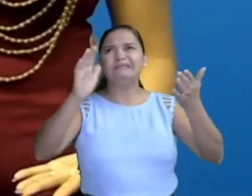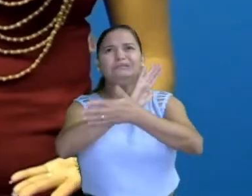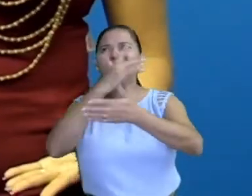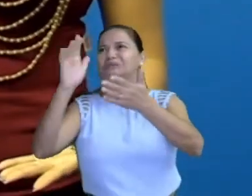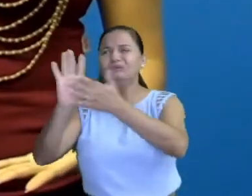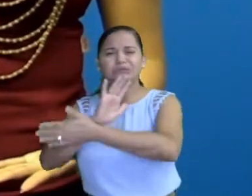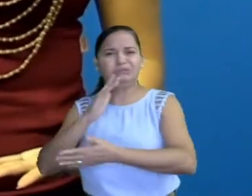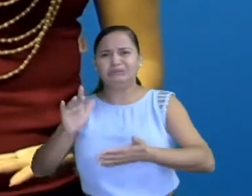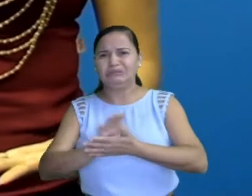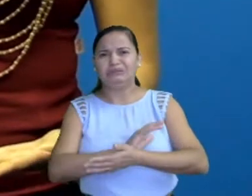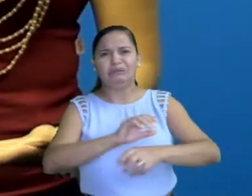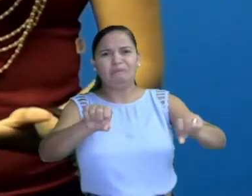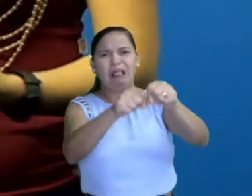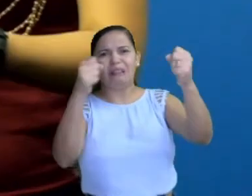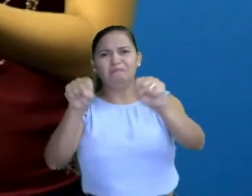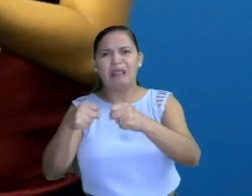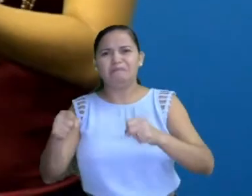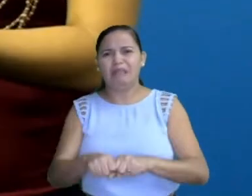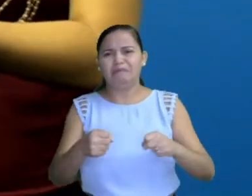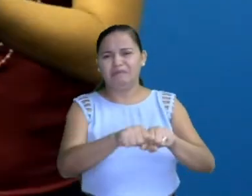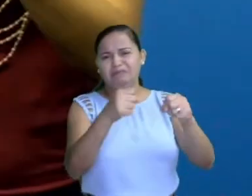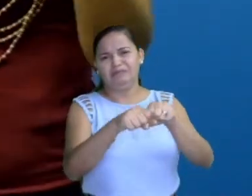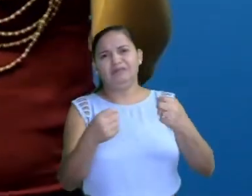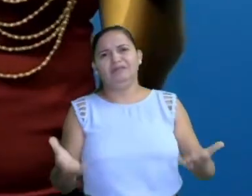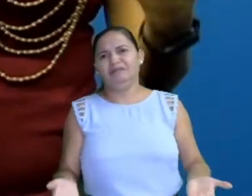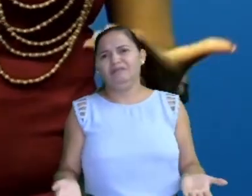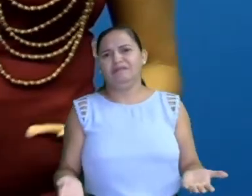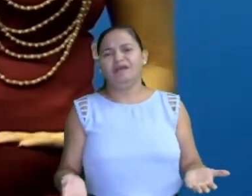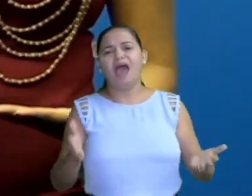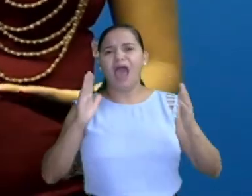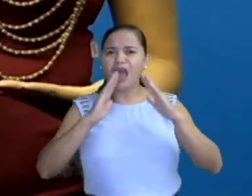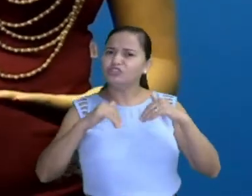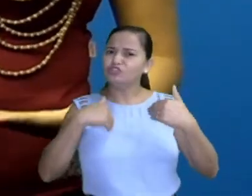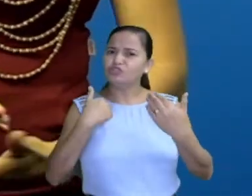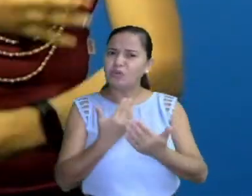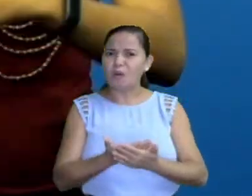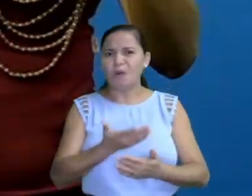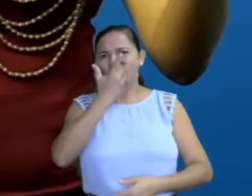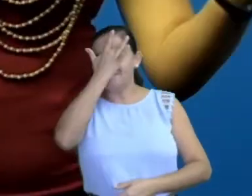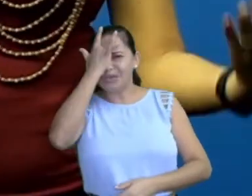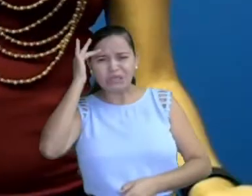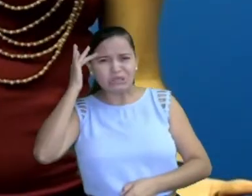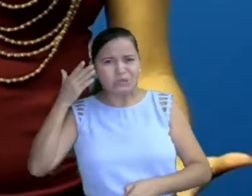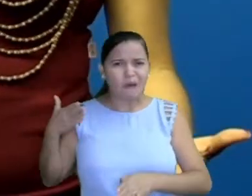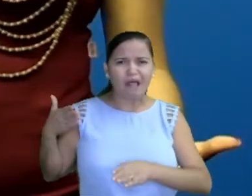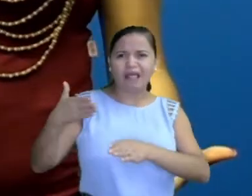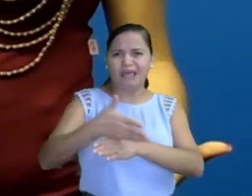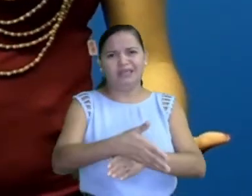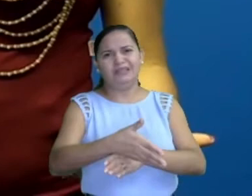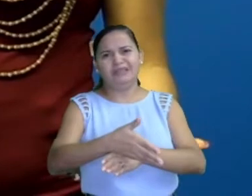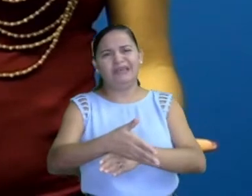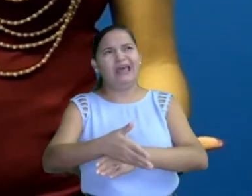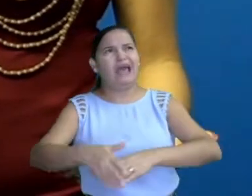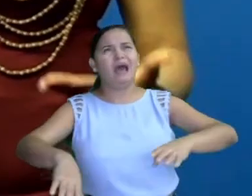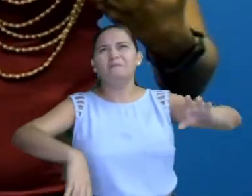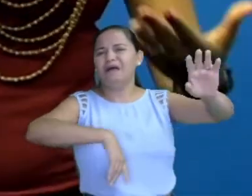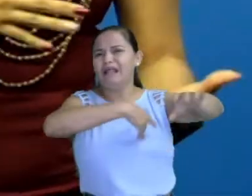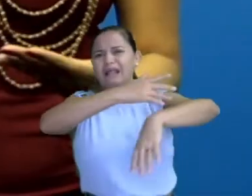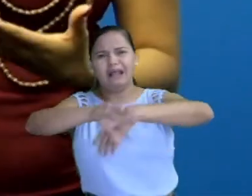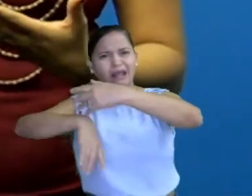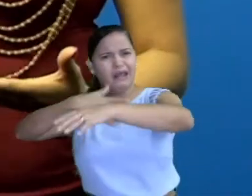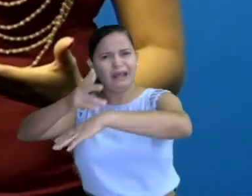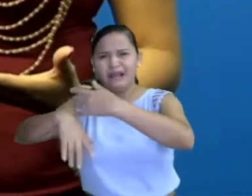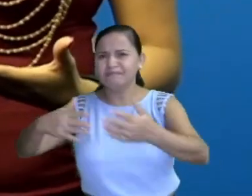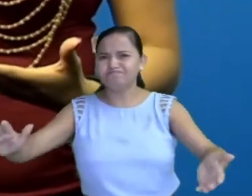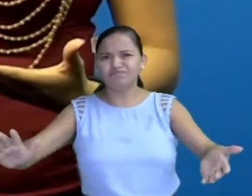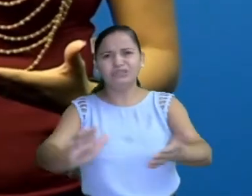público. Nesse caso aí, nós tivemos o caso de uma escola que foi invadida, que destruíram tudo que havia dentro dela. Isso